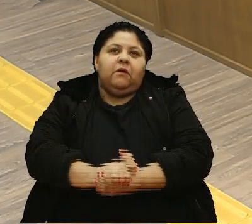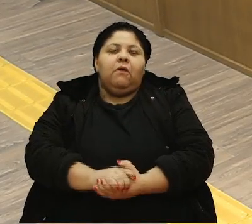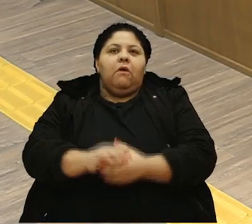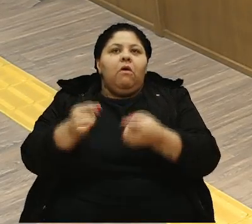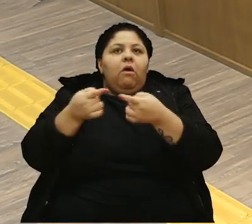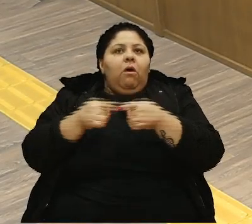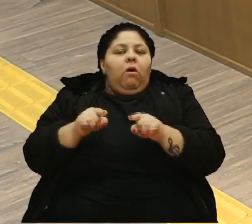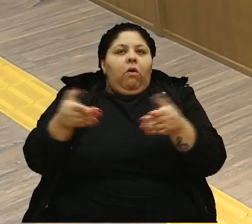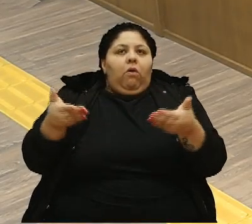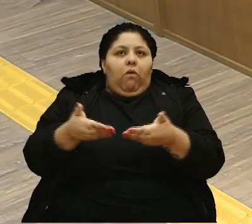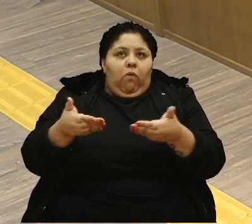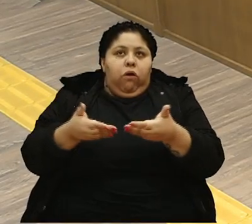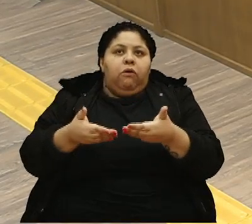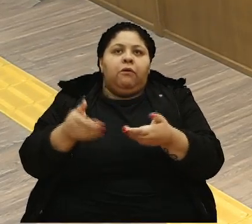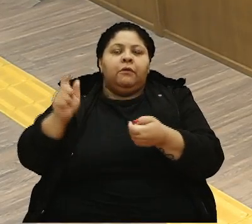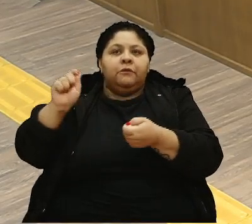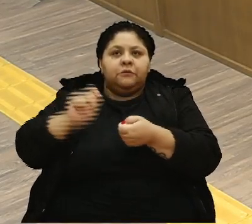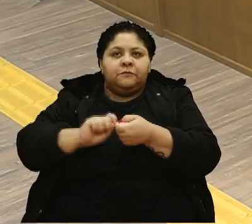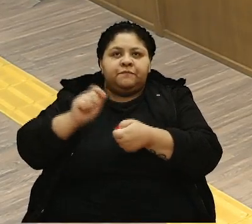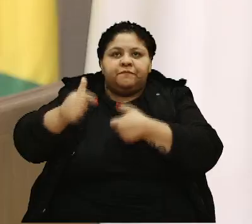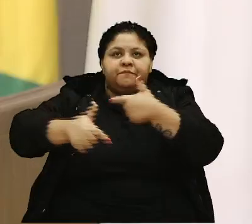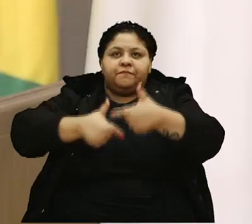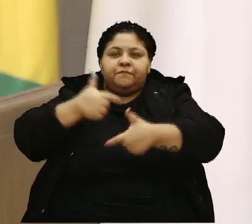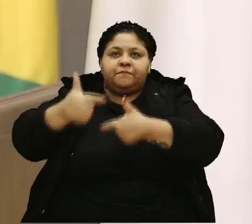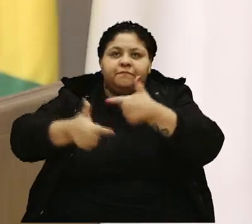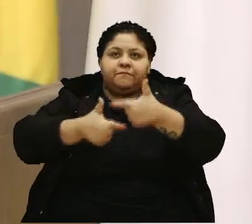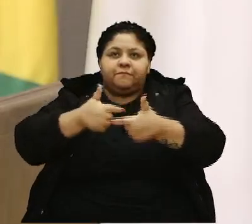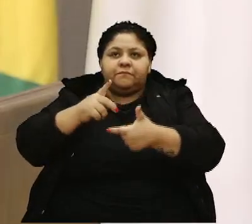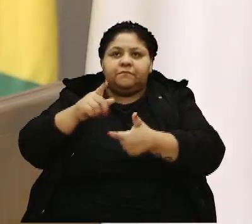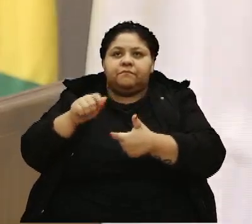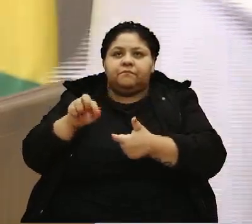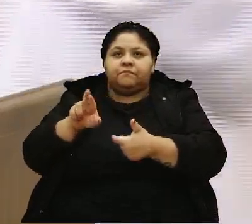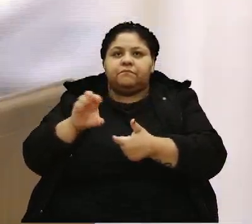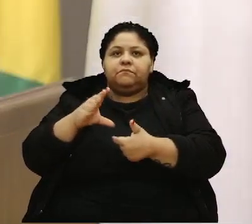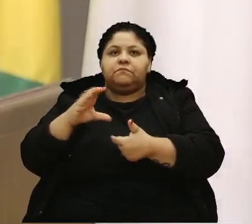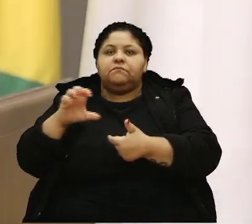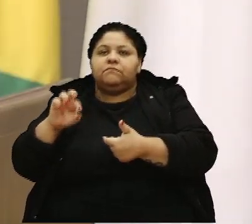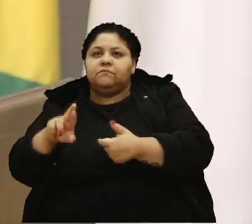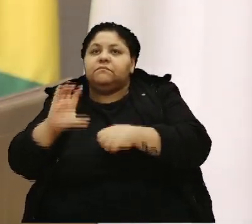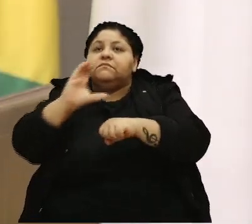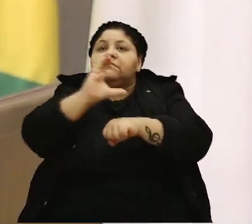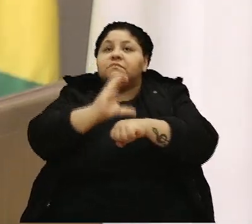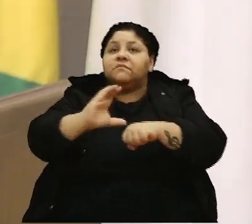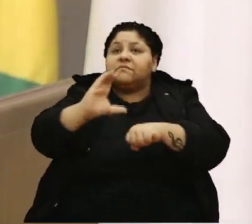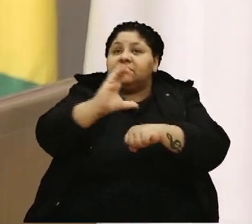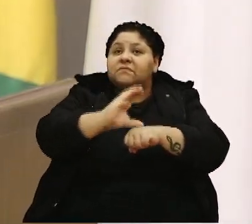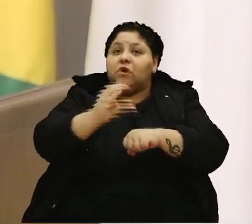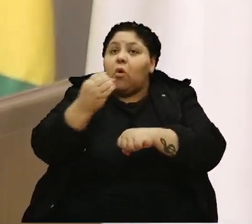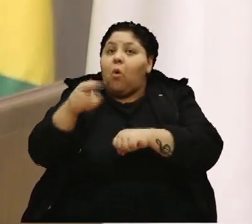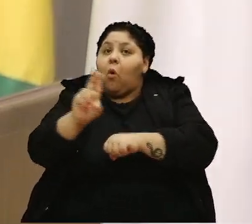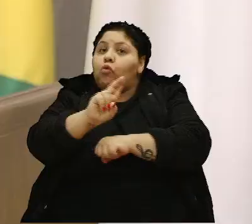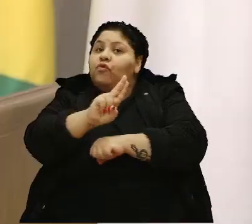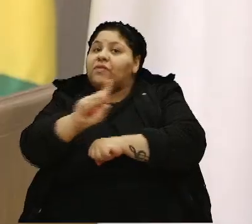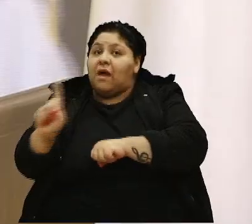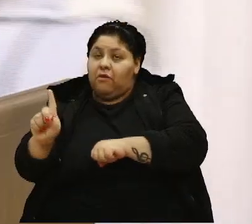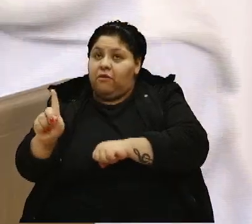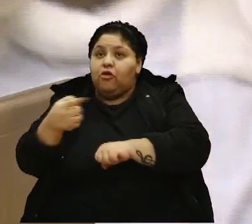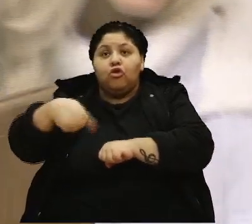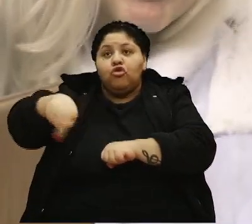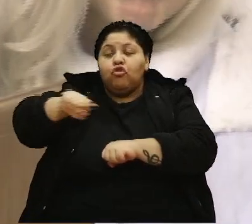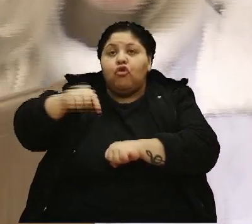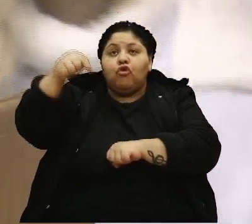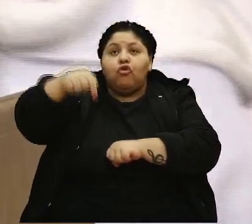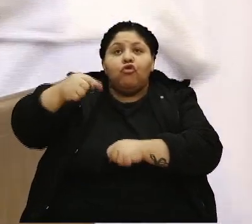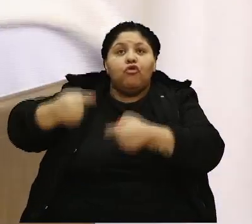mas ela está cumprindo uma função de parecer pela constitucionalidade ou não. Nós não